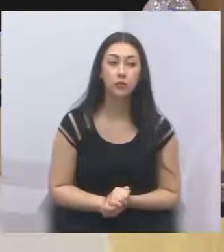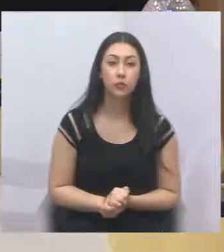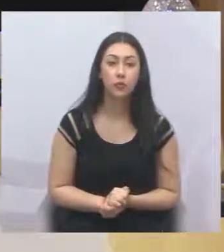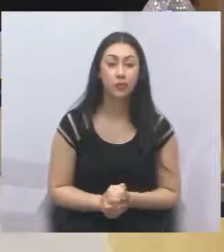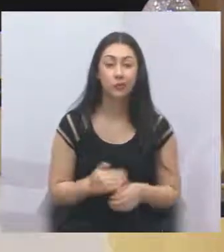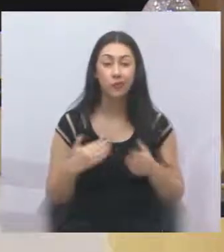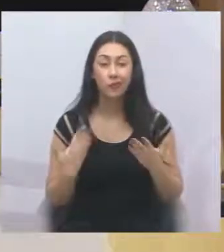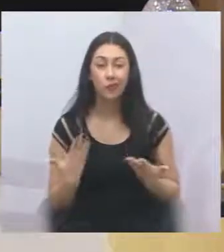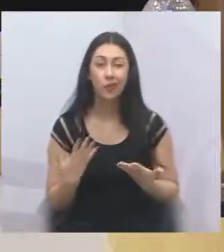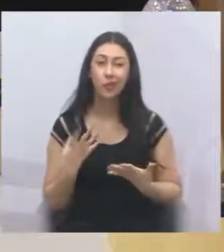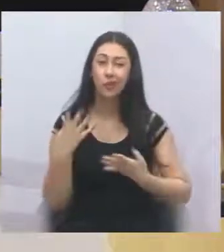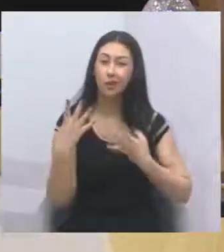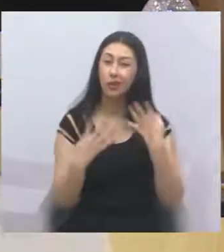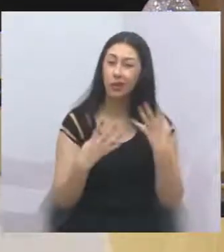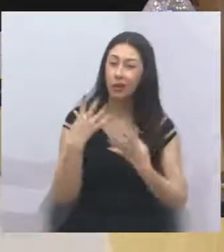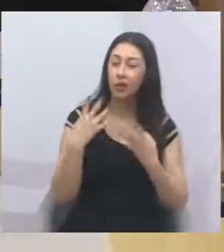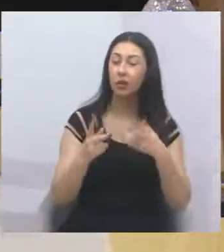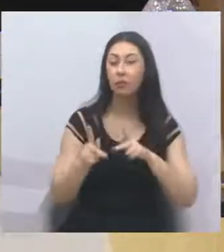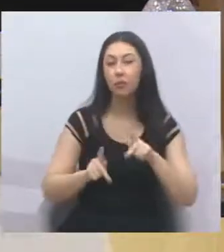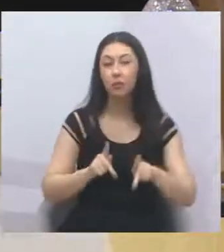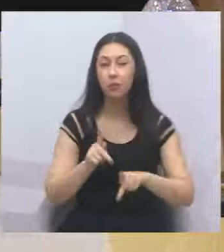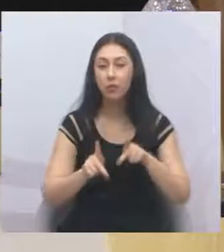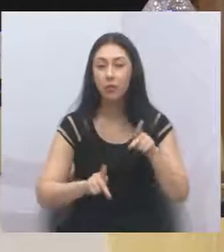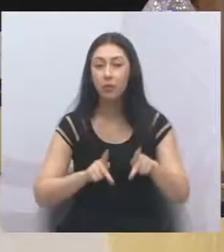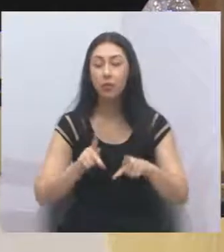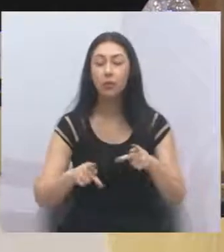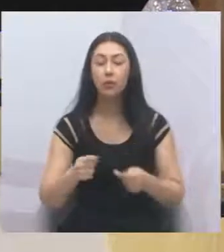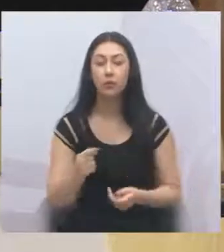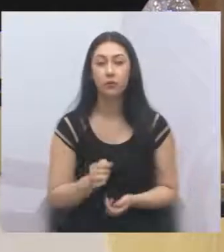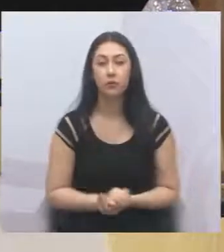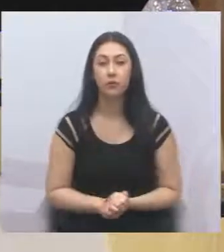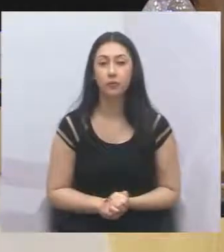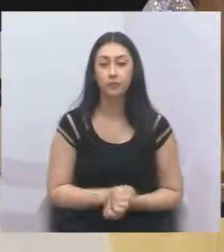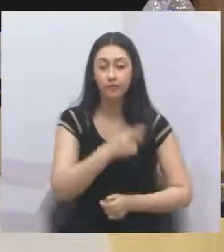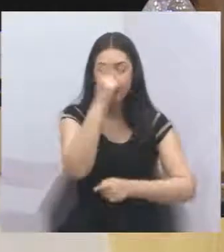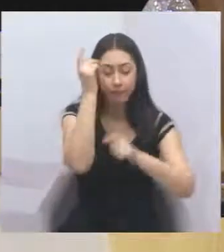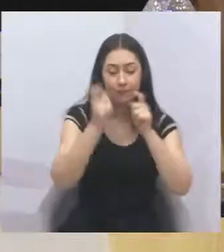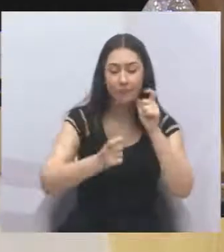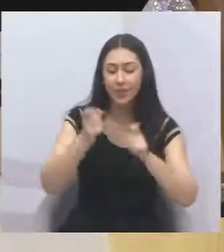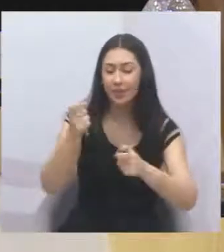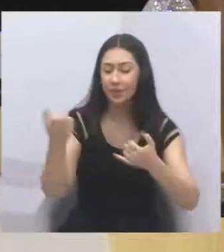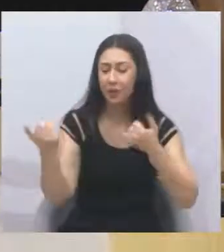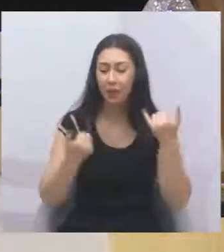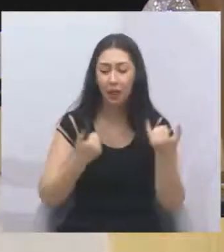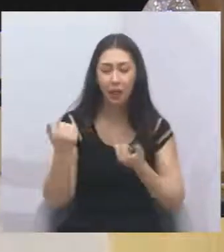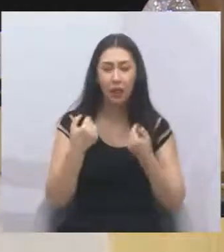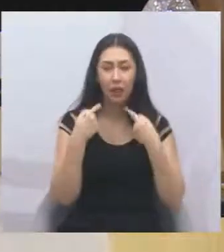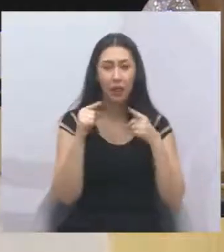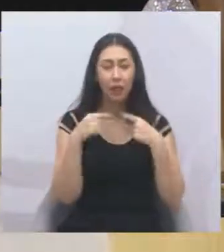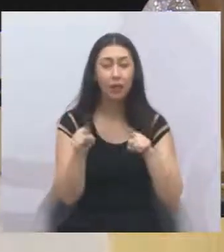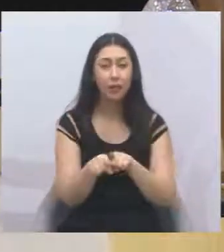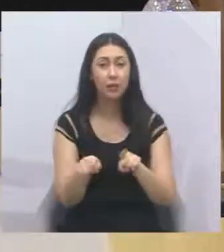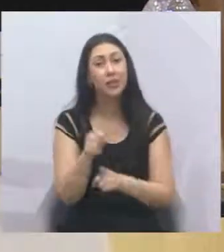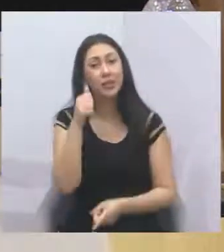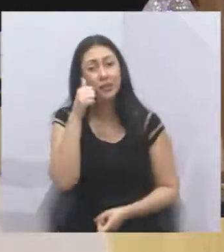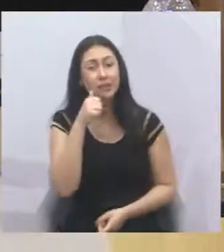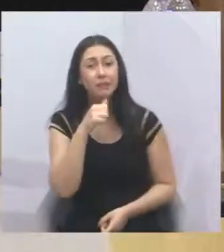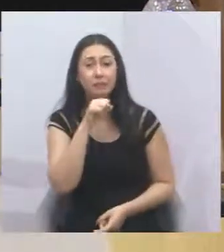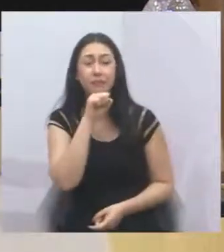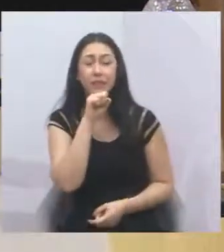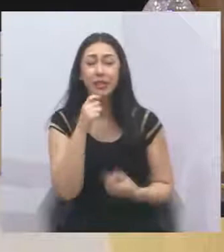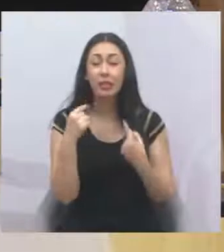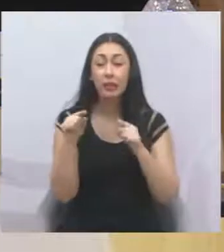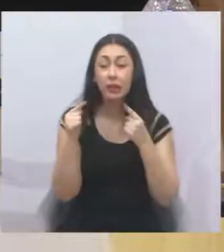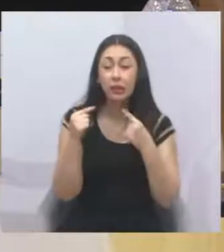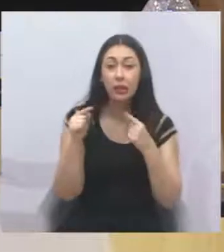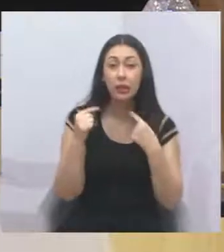causando assim sérios transtornos à população do bairro. Estamos recebendo diversas queixas, também de mães de estudantes que reclamam que